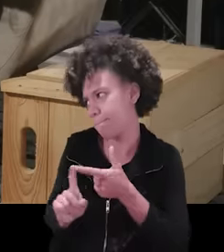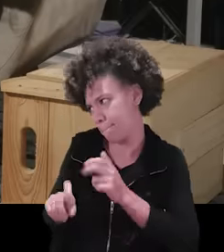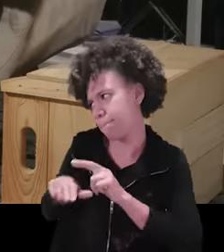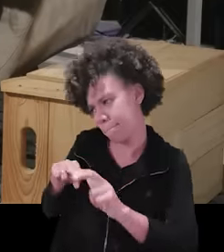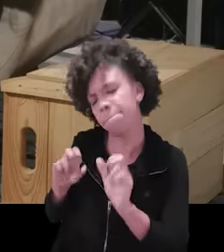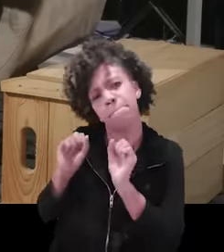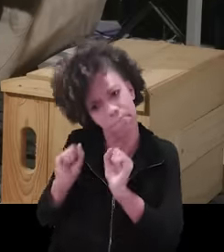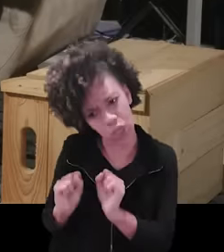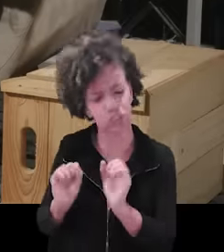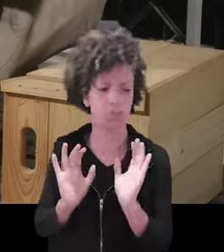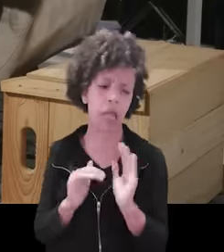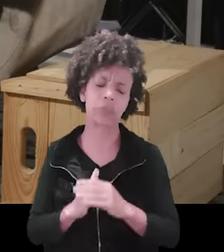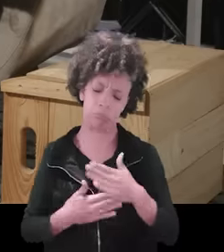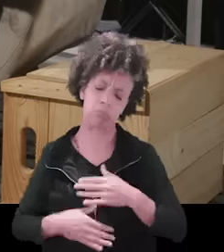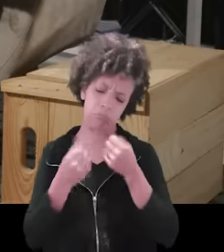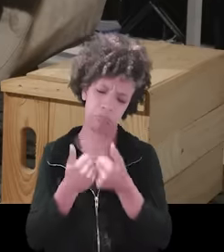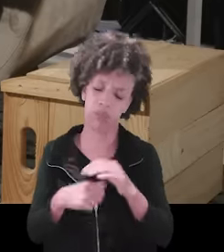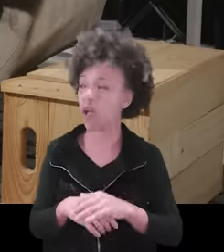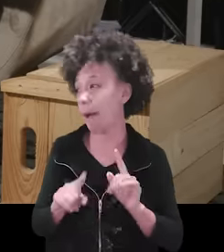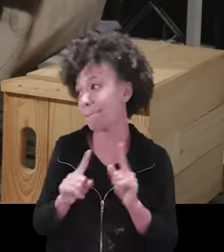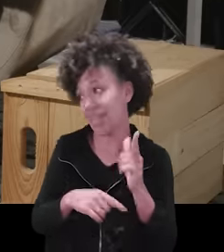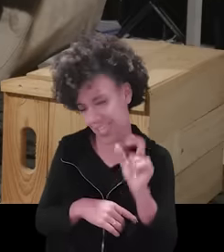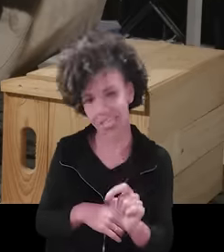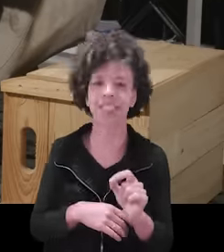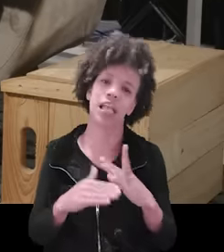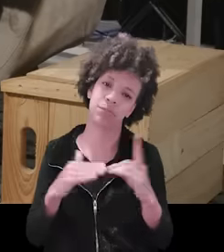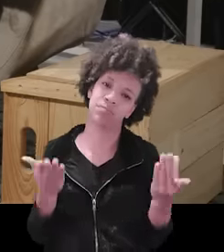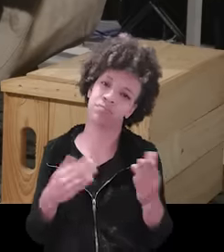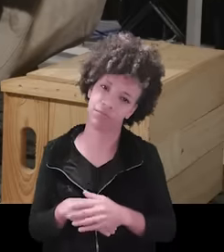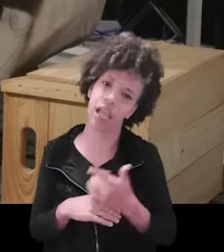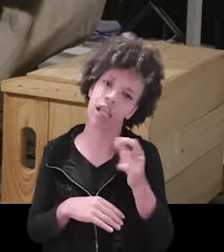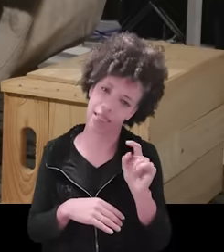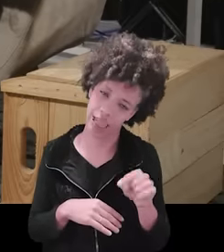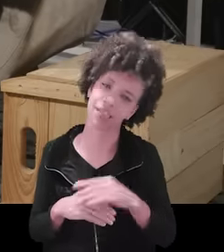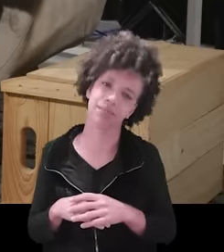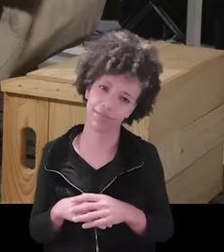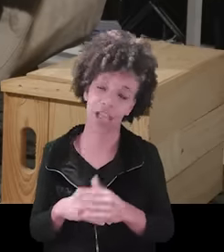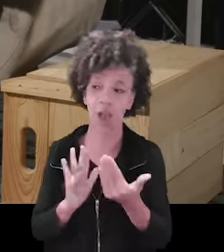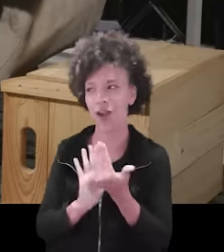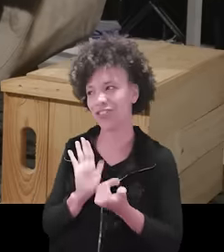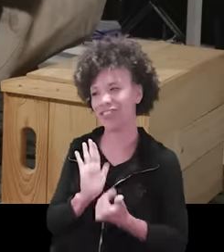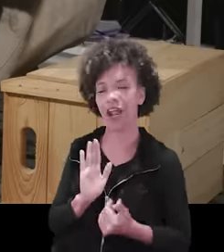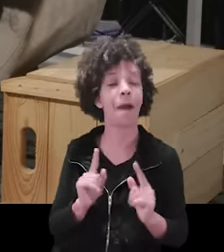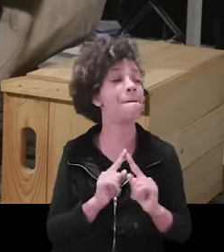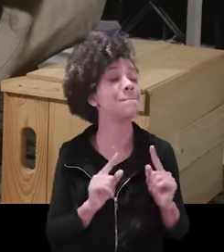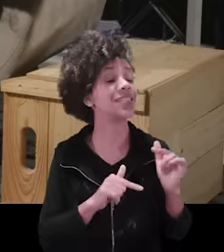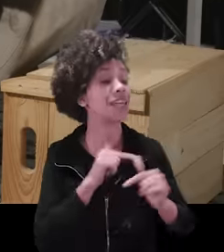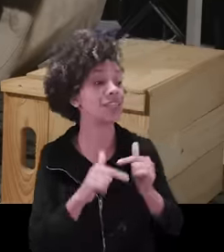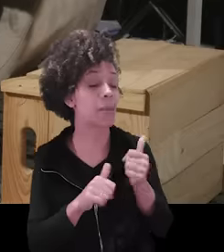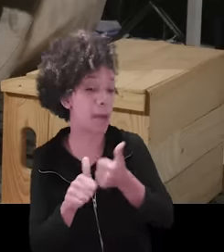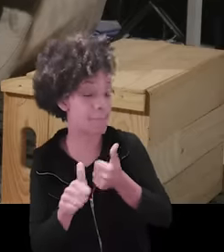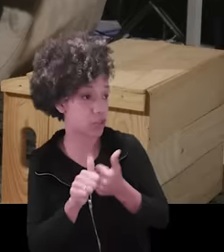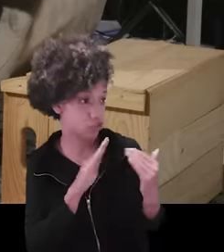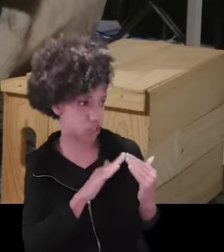tomar um tiro no metrô pode mas tá tranquilo mas aí $10000 você vai aí só falta lá tinha bala mas assim